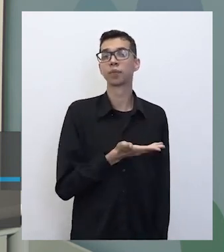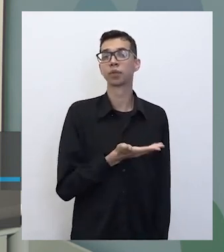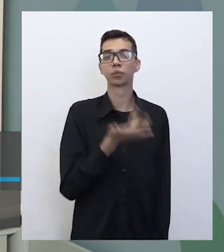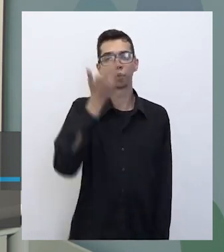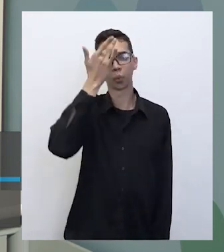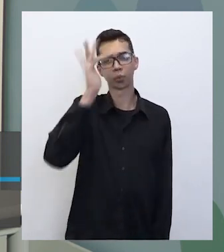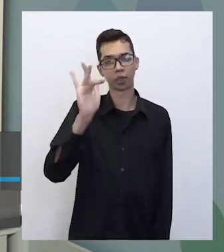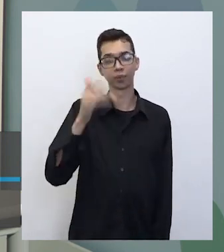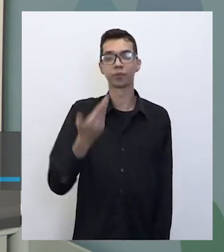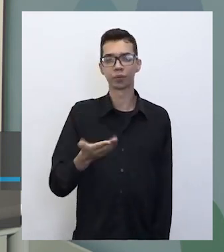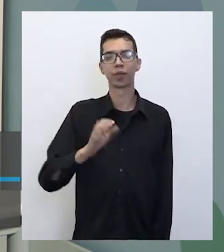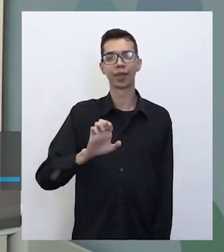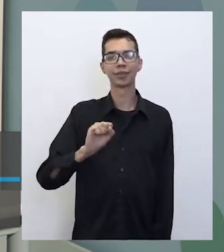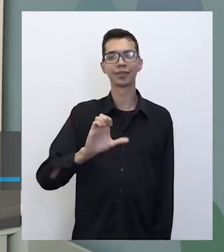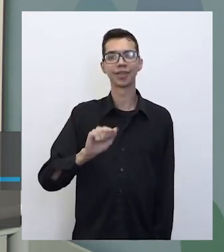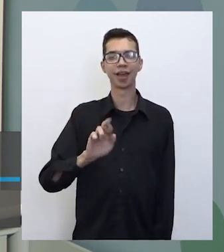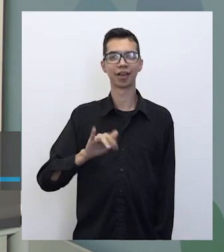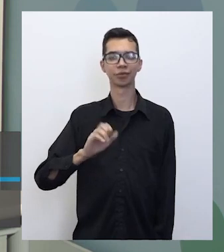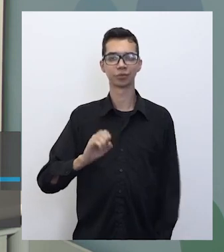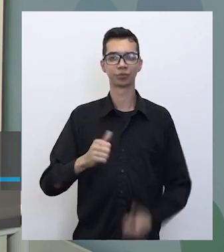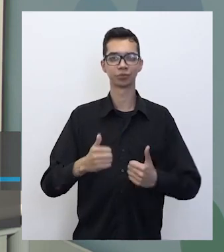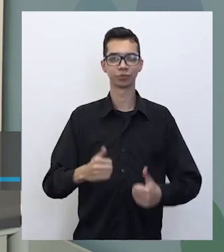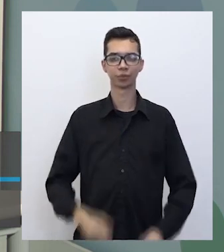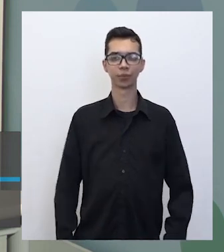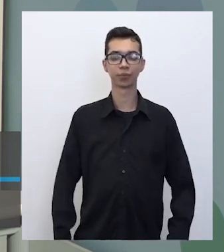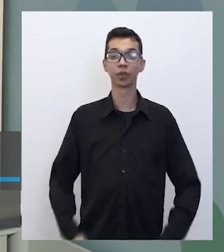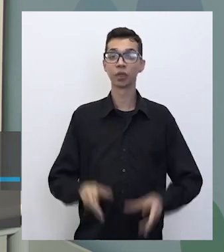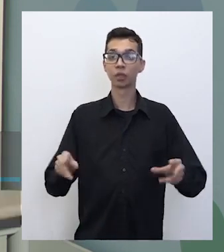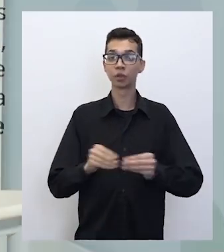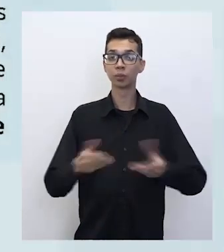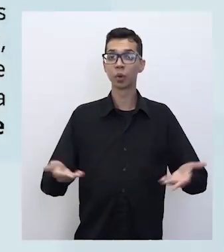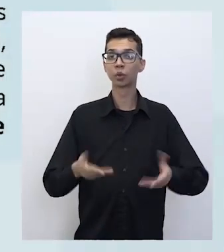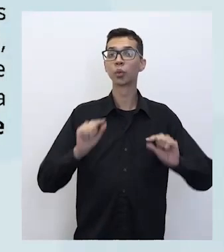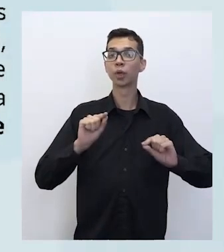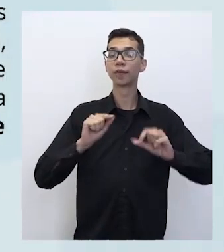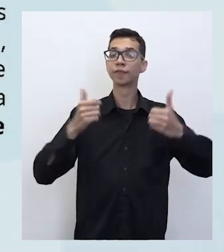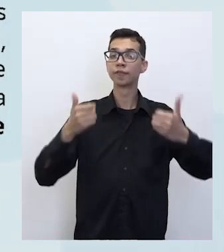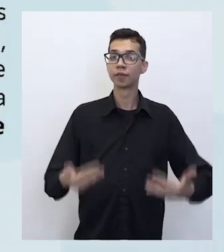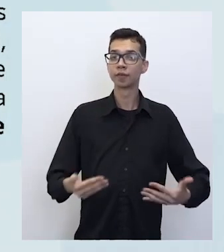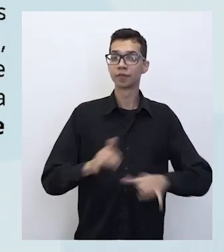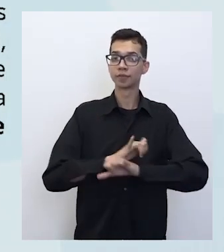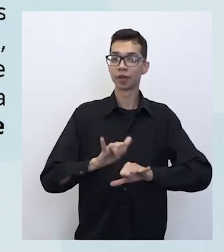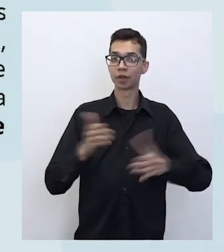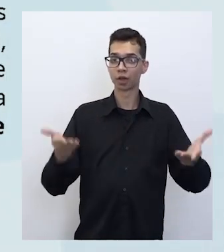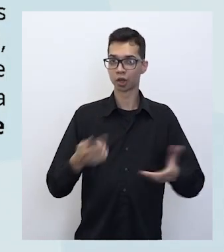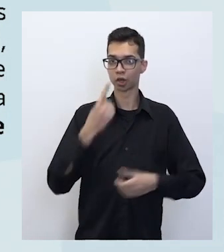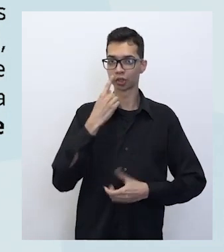escárnio, cantiga satírica de escárnio. Então, um resuminho do que falamos hoje na tela. De acordo com